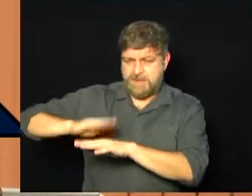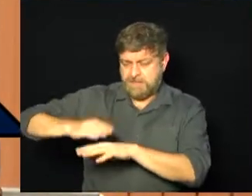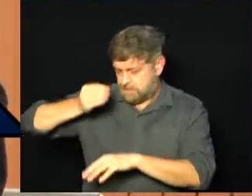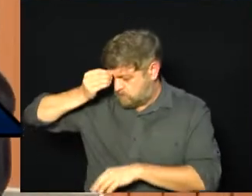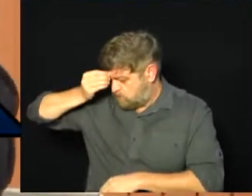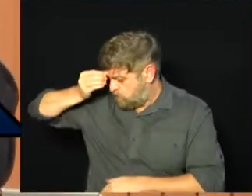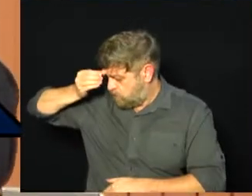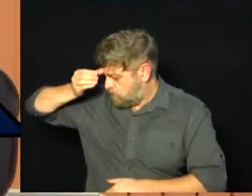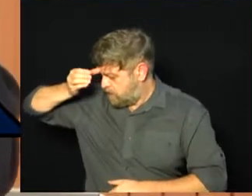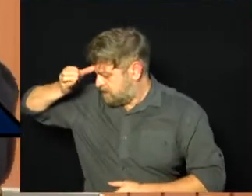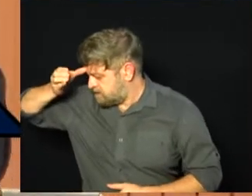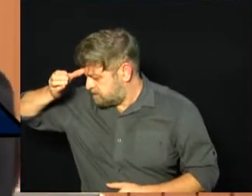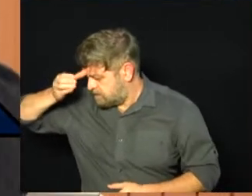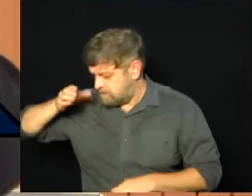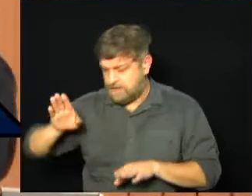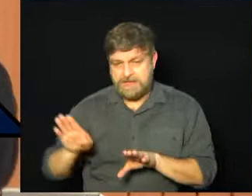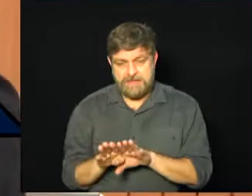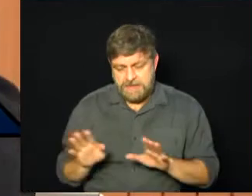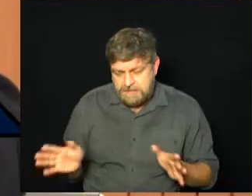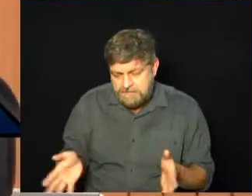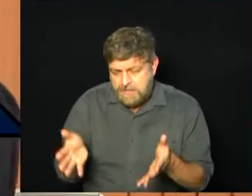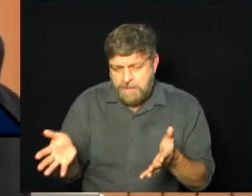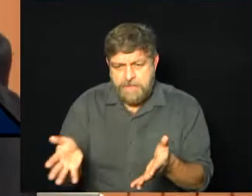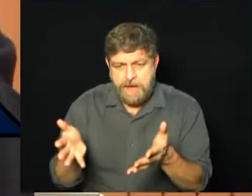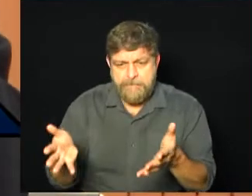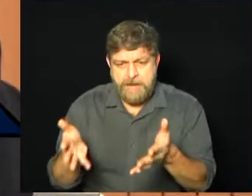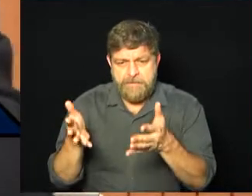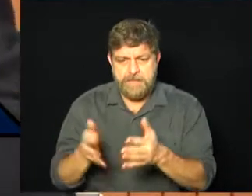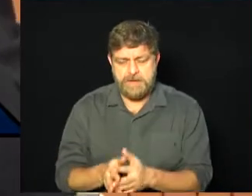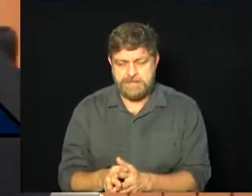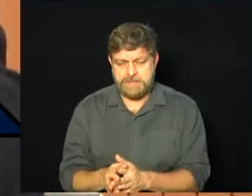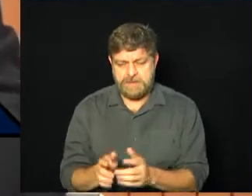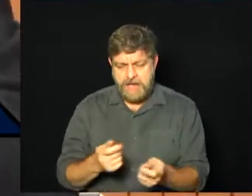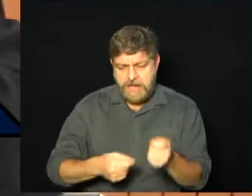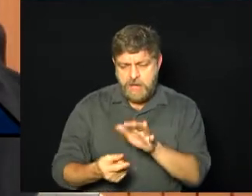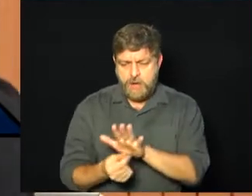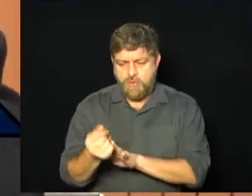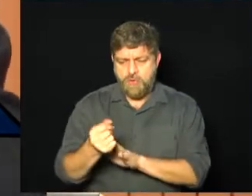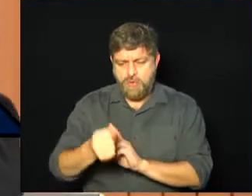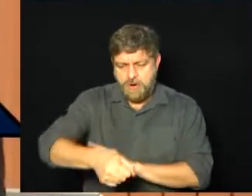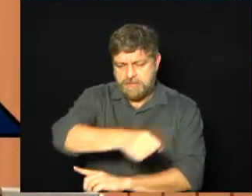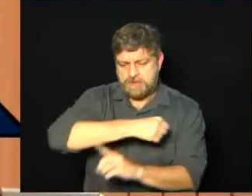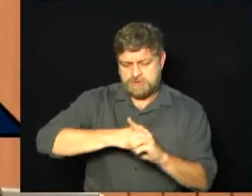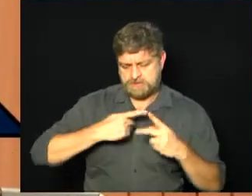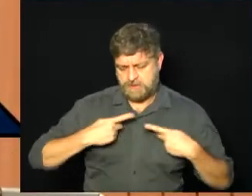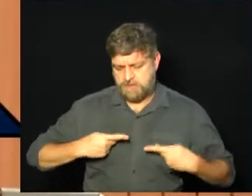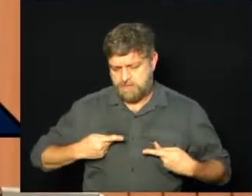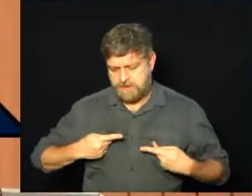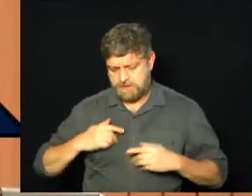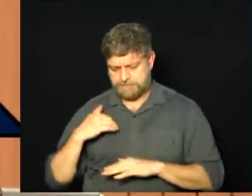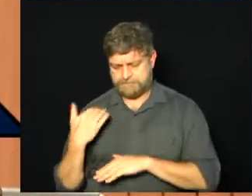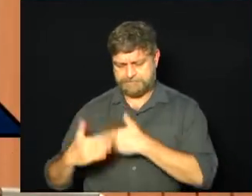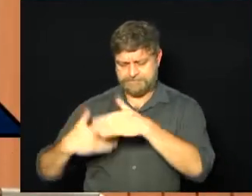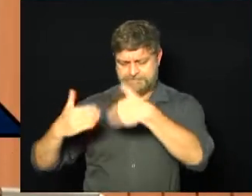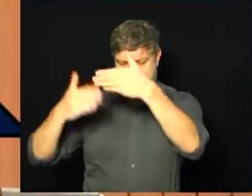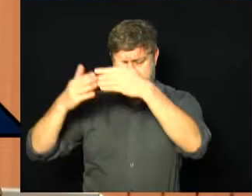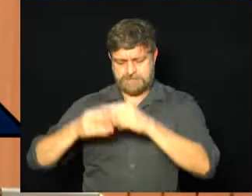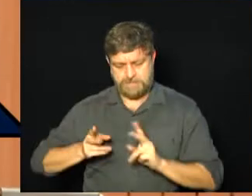conhecimento e promotora, propulsora do desenvolvimento econômico, social, humano, né,